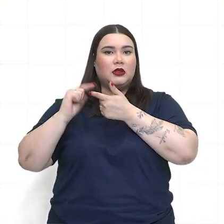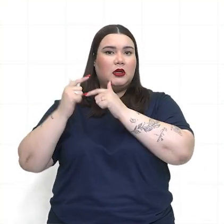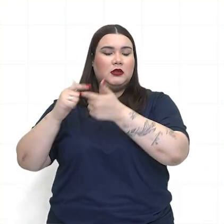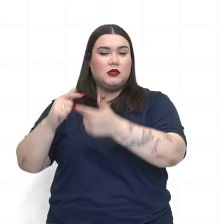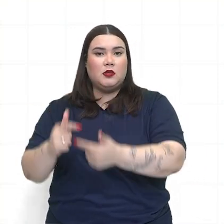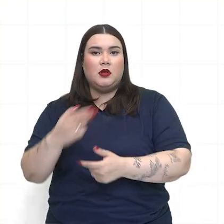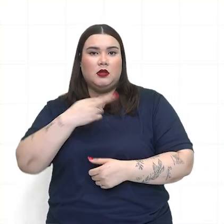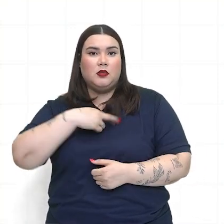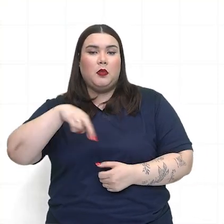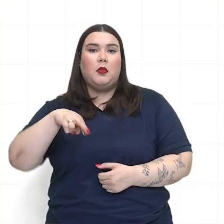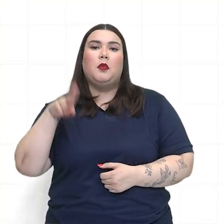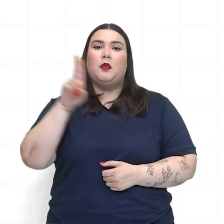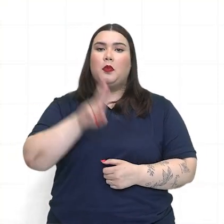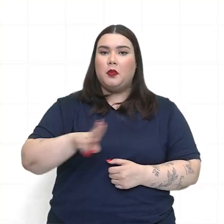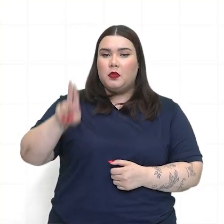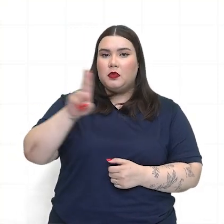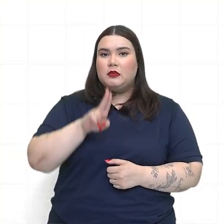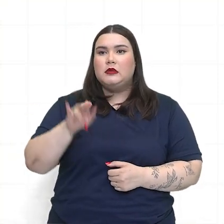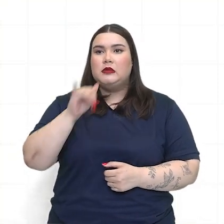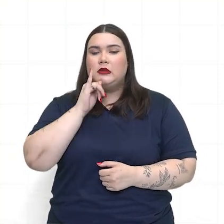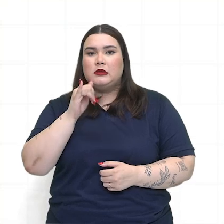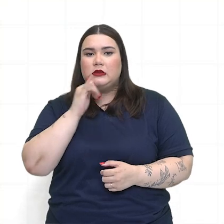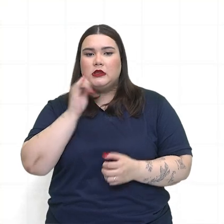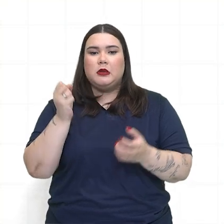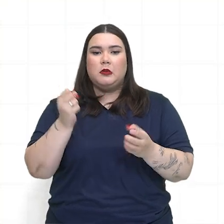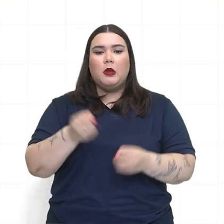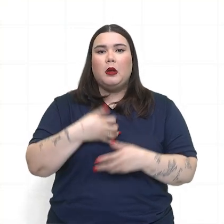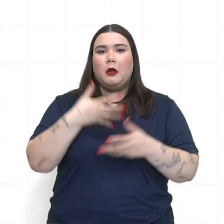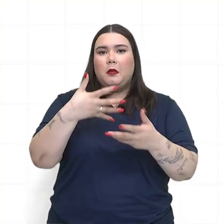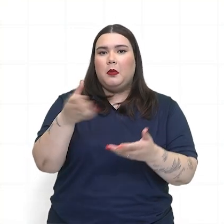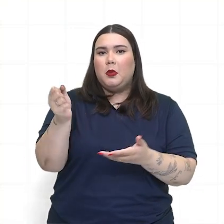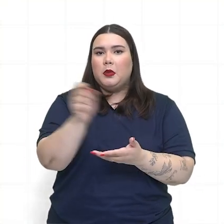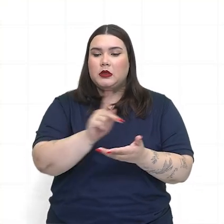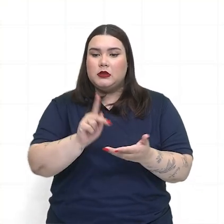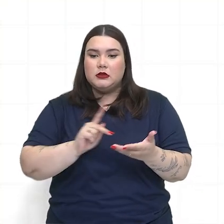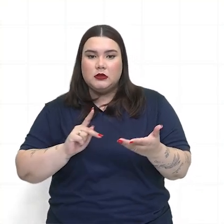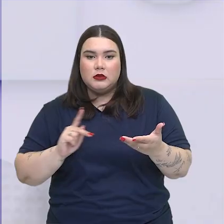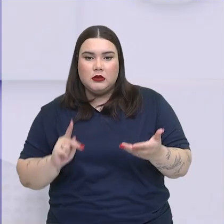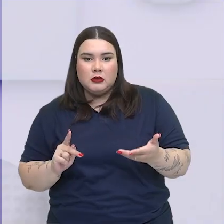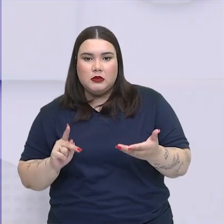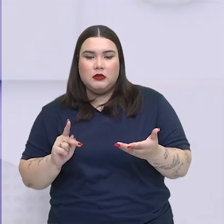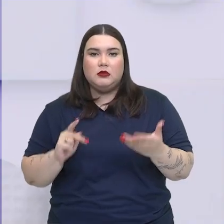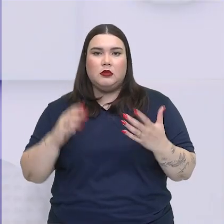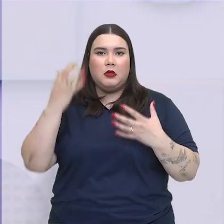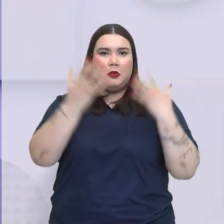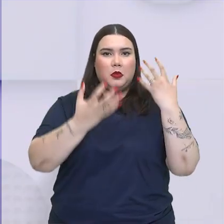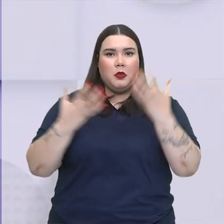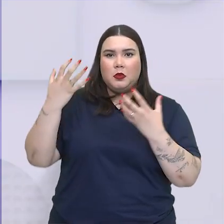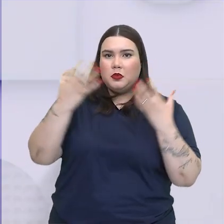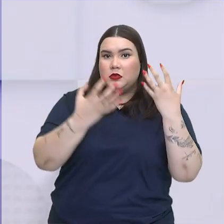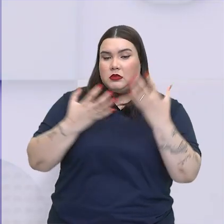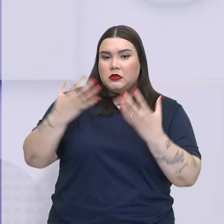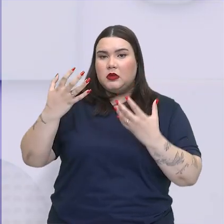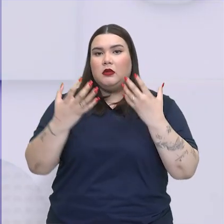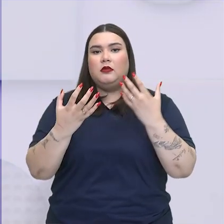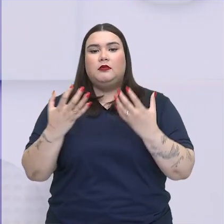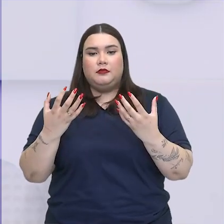tradições religiosas que se utilizam, por exemplo, da poesia, do cântico,